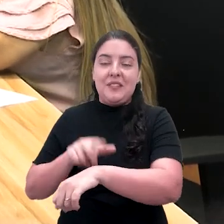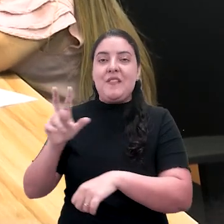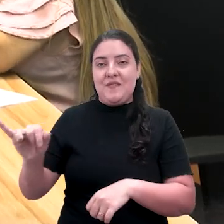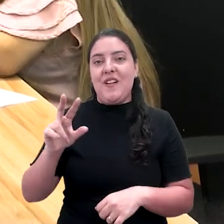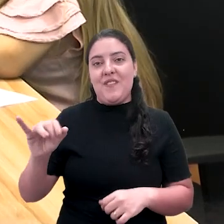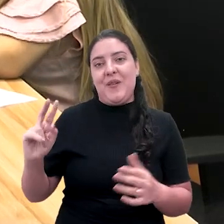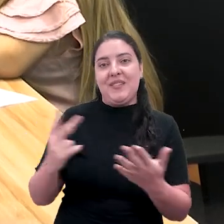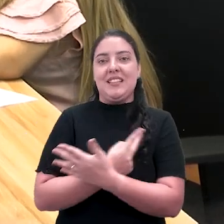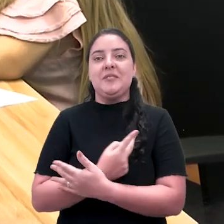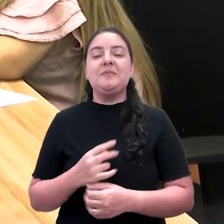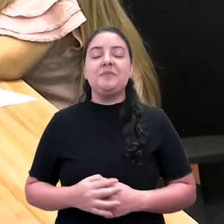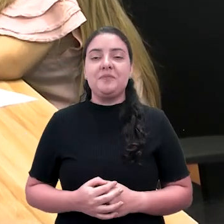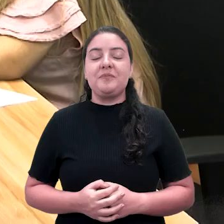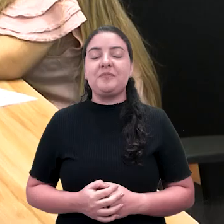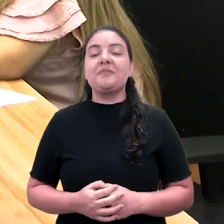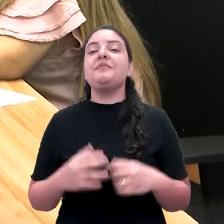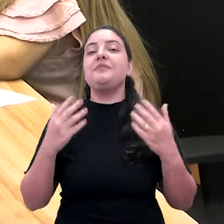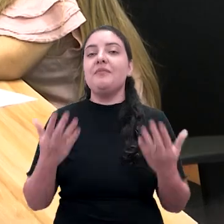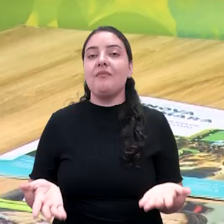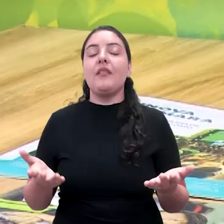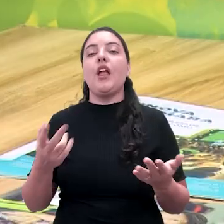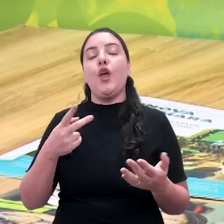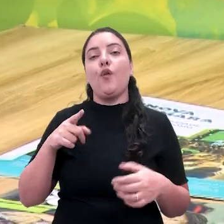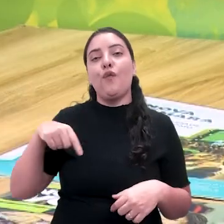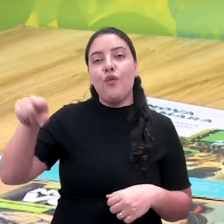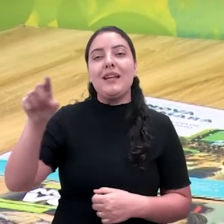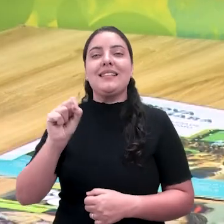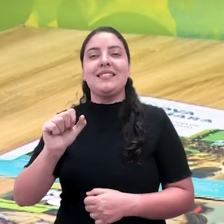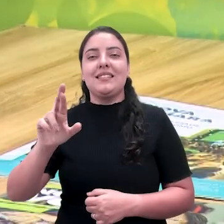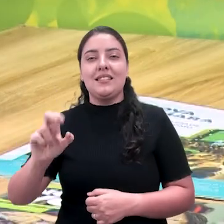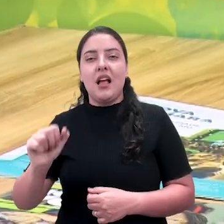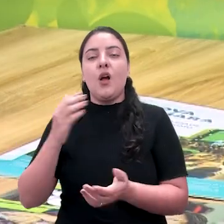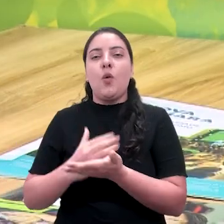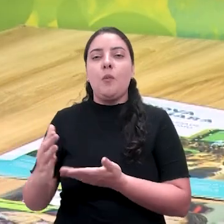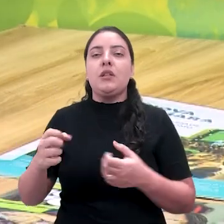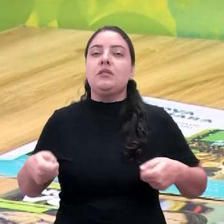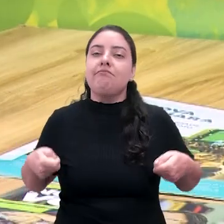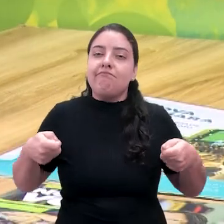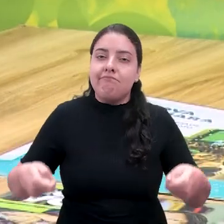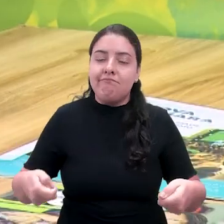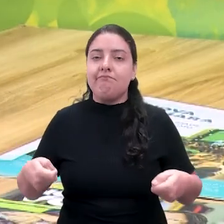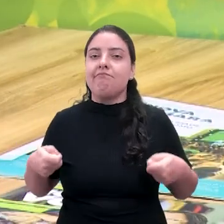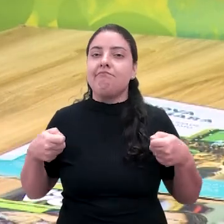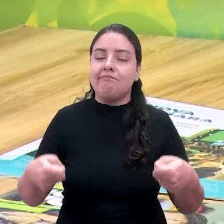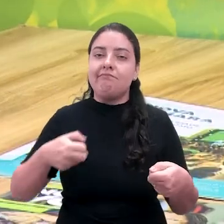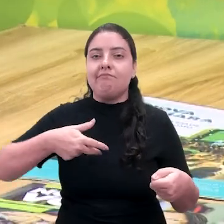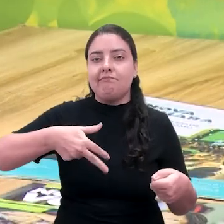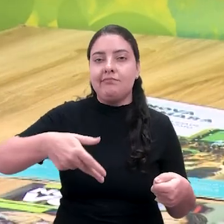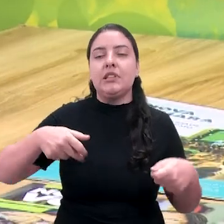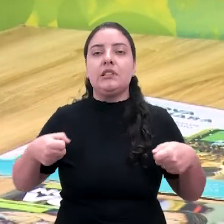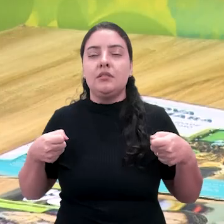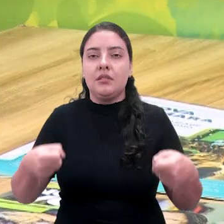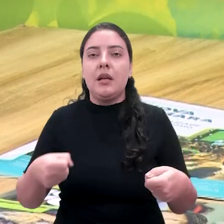já já. Aí eu fui pro Sara, aí lá eu comecei a usar o andador como instrumento de segurança. Veio